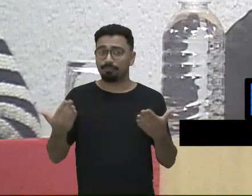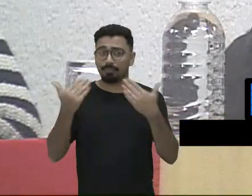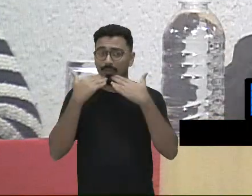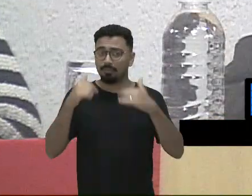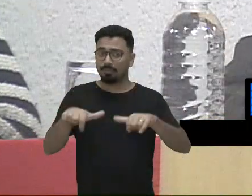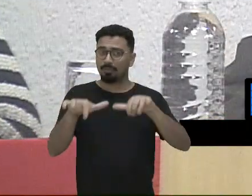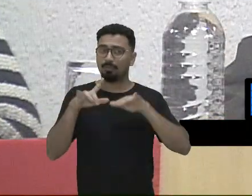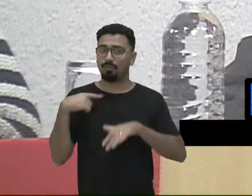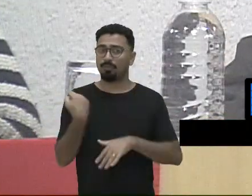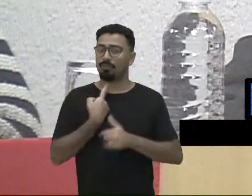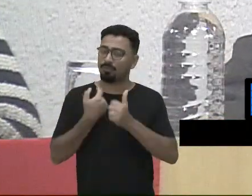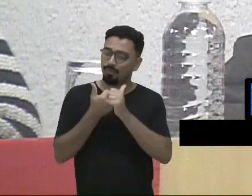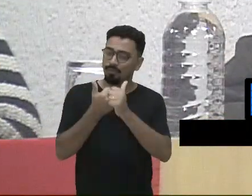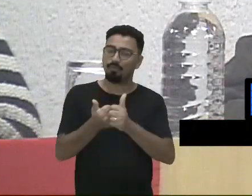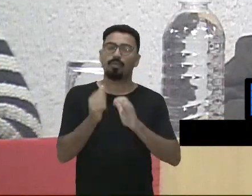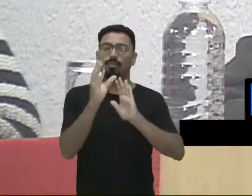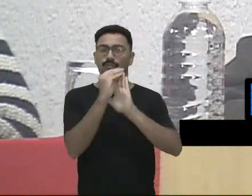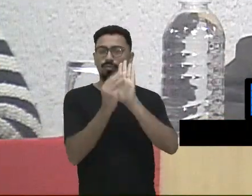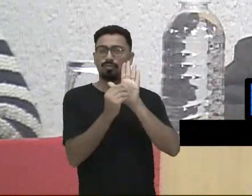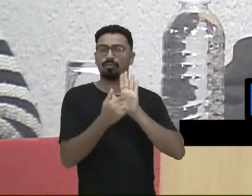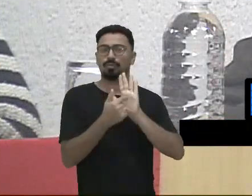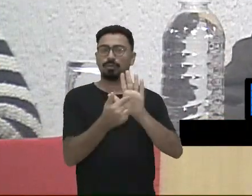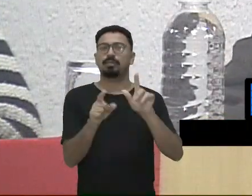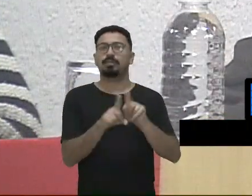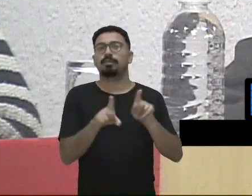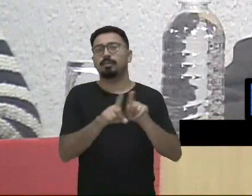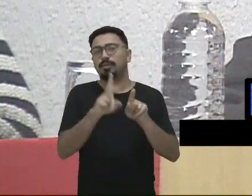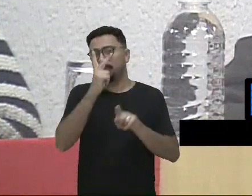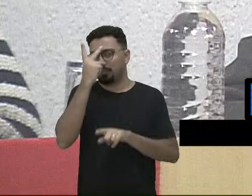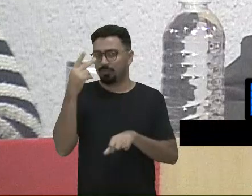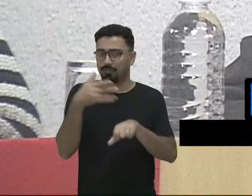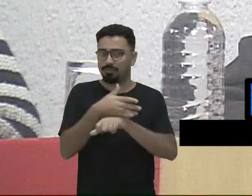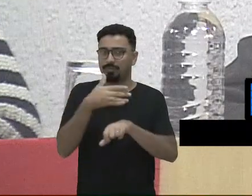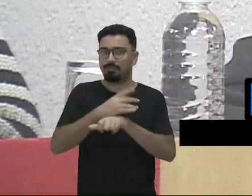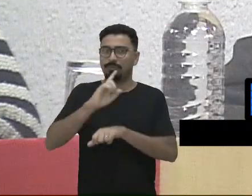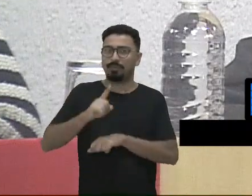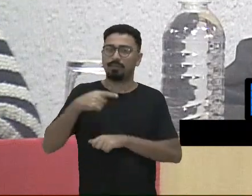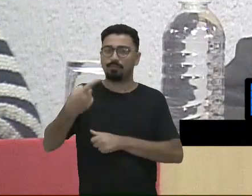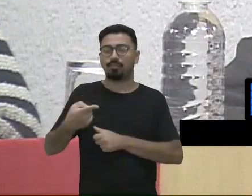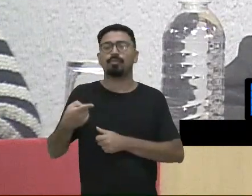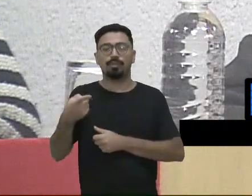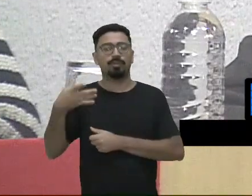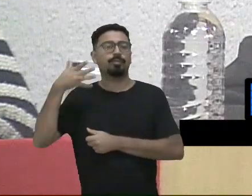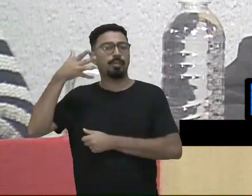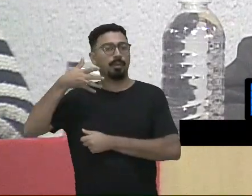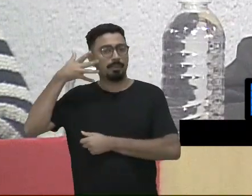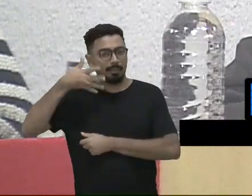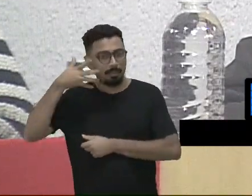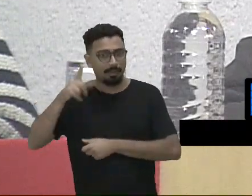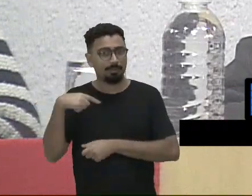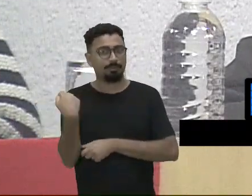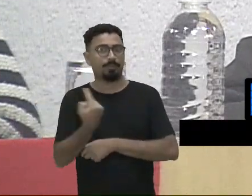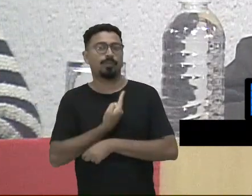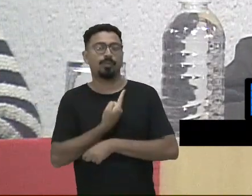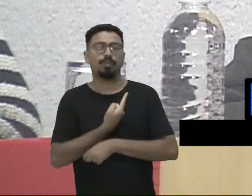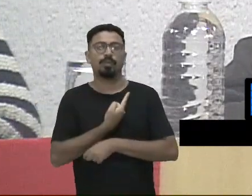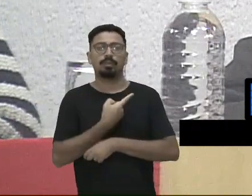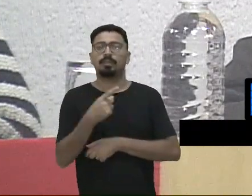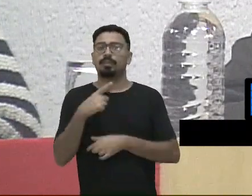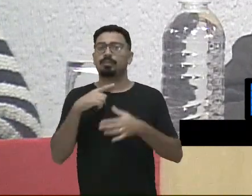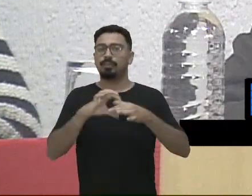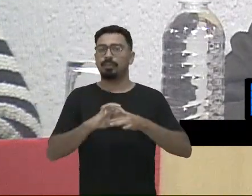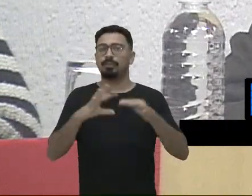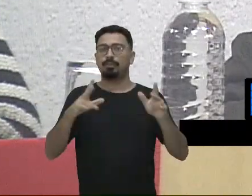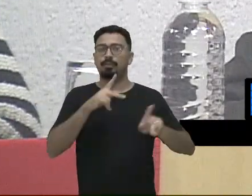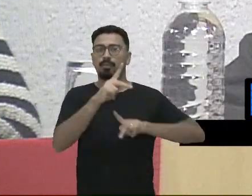vamos acompanhar o conteúdo apresentado pelos participantes e, após as explanações, nós vamos abrir para